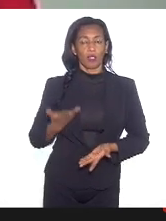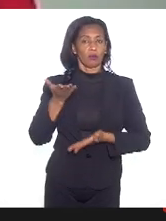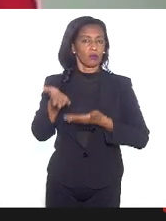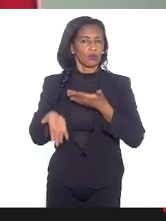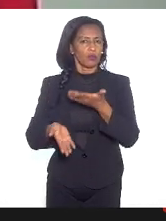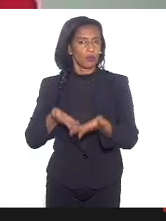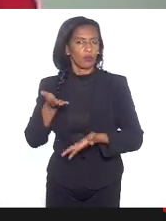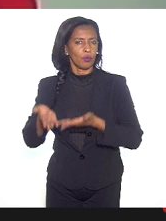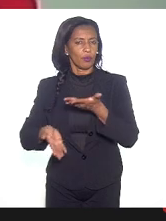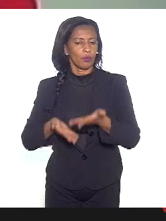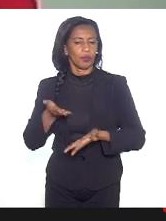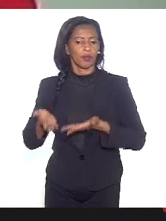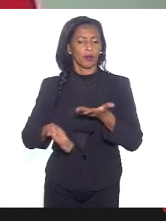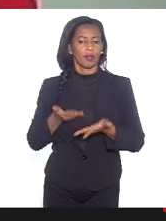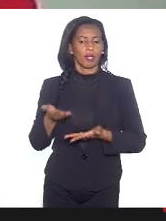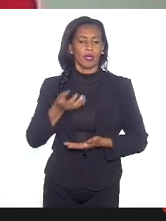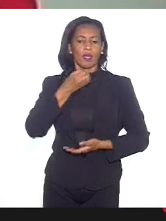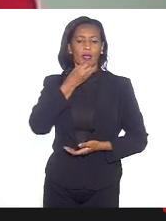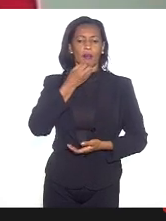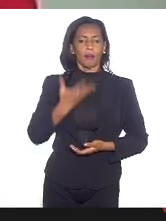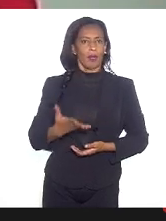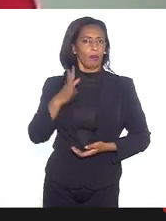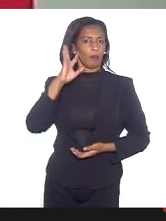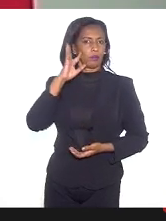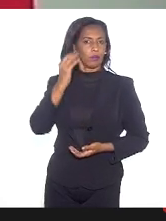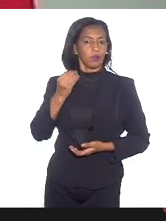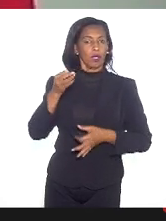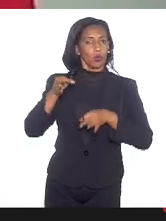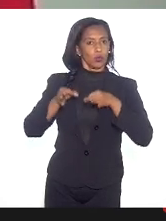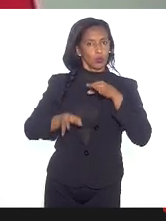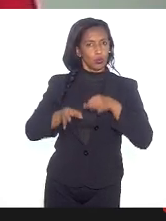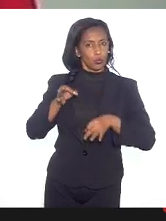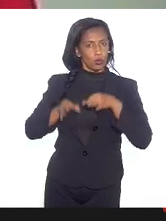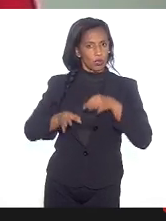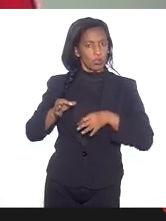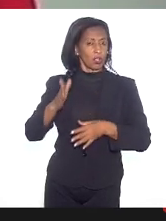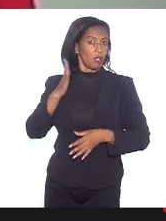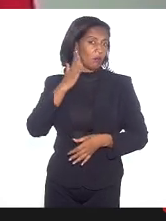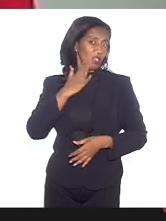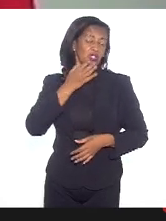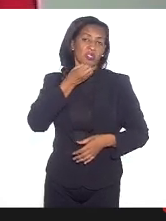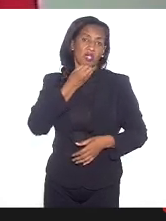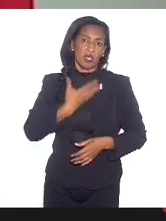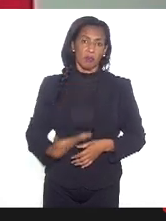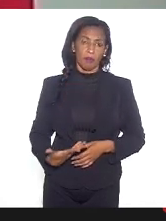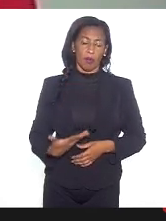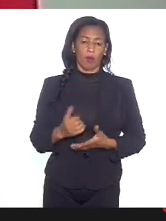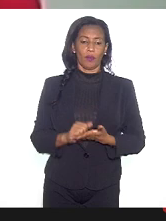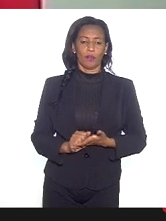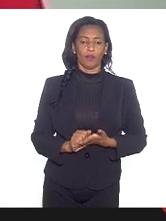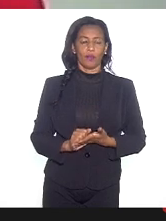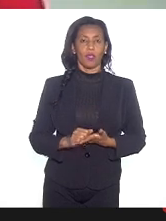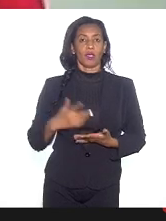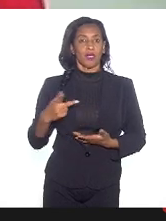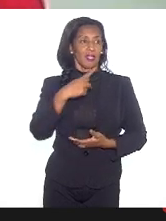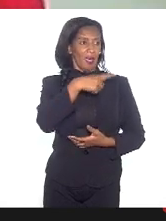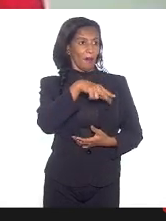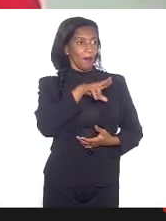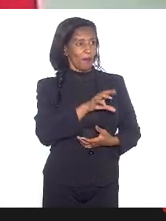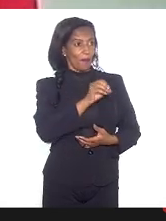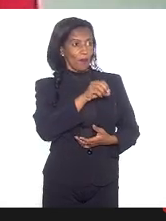zelar pela boa decisão jurídica, mas que bom que a douta